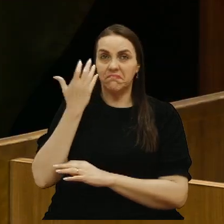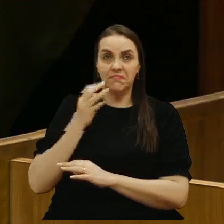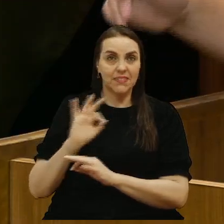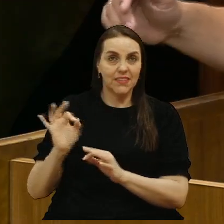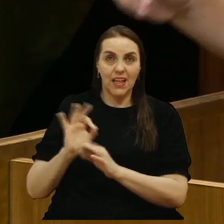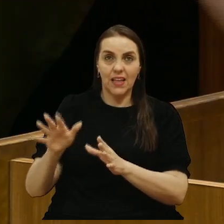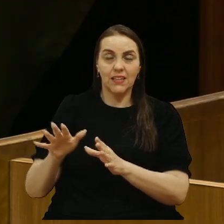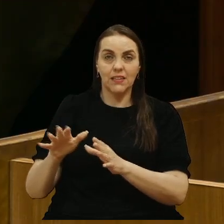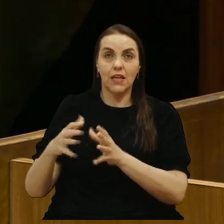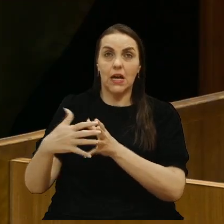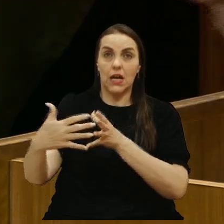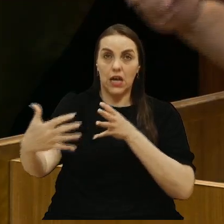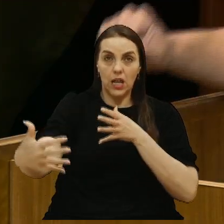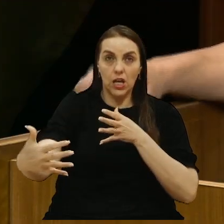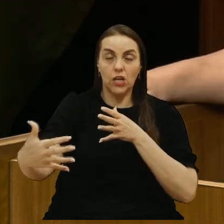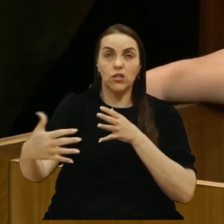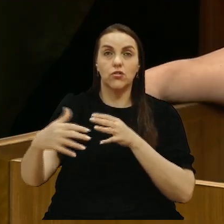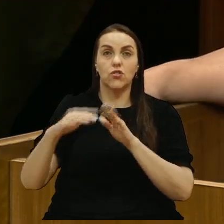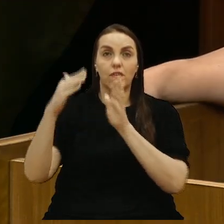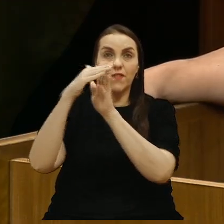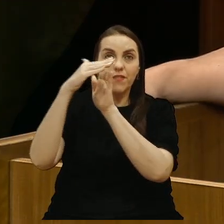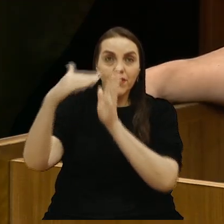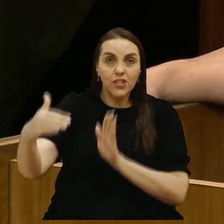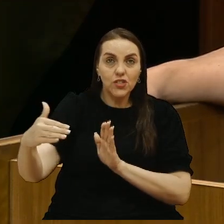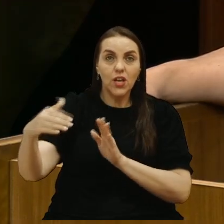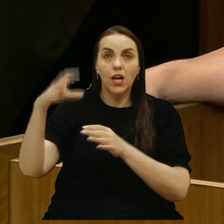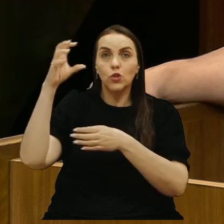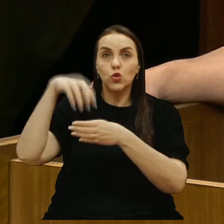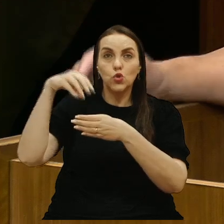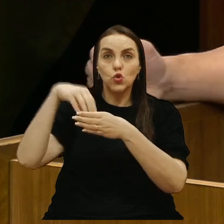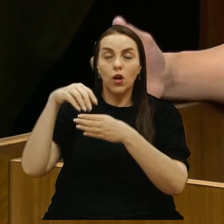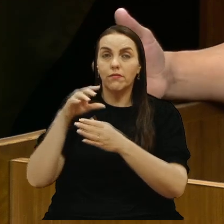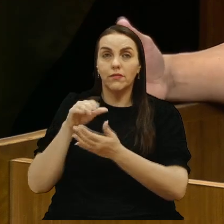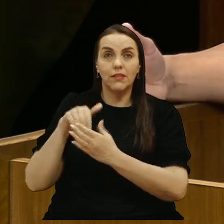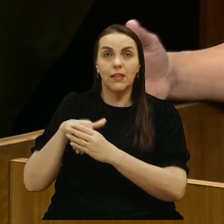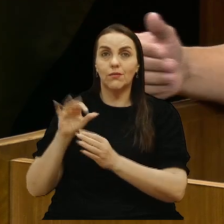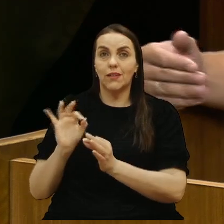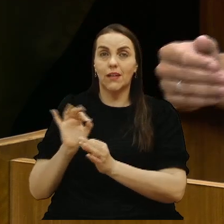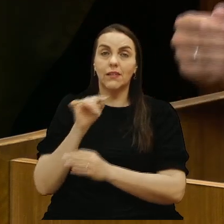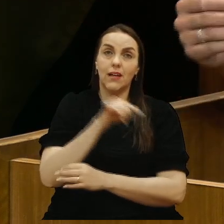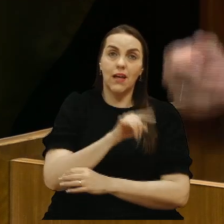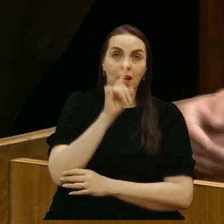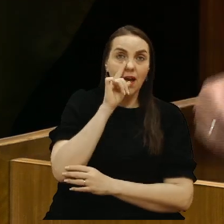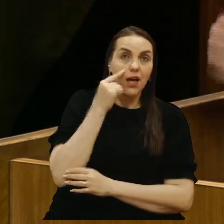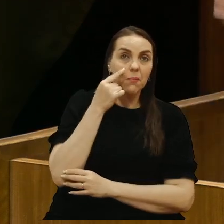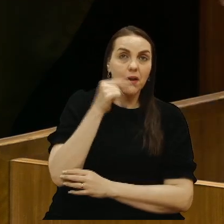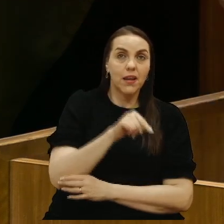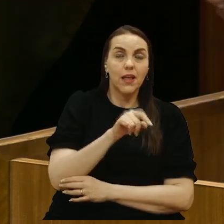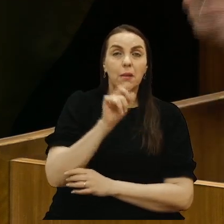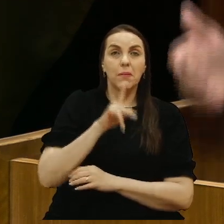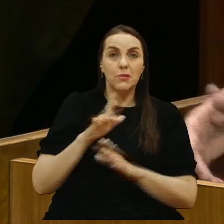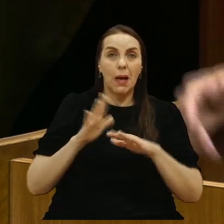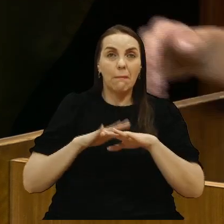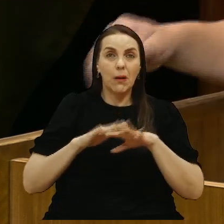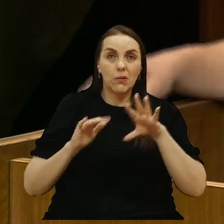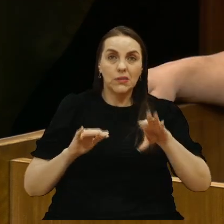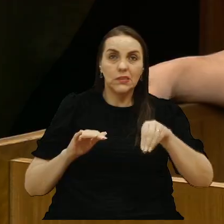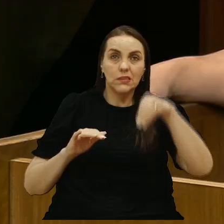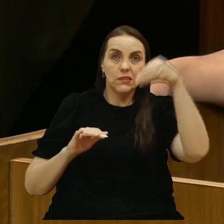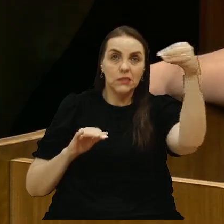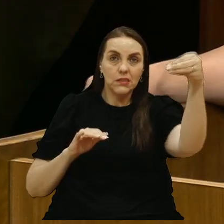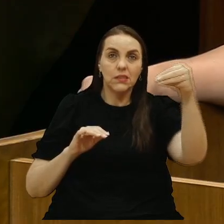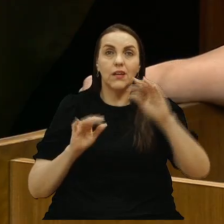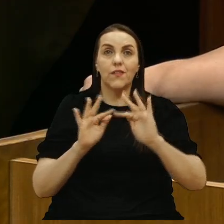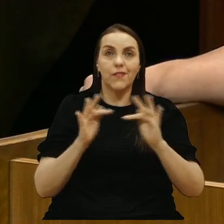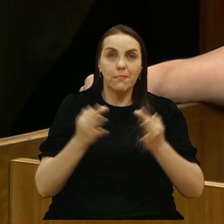container grande, bonitinho, todo fechado, não chove nele? E aí o amarelo, que as pessoas colocam à mão, que tem muitas famílias